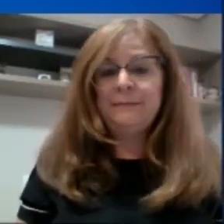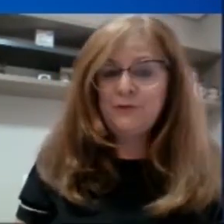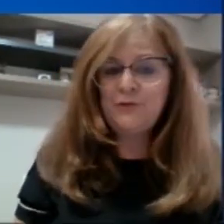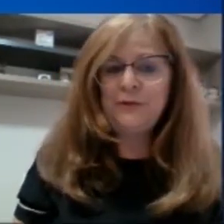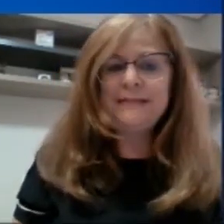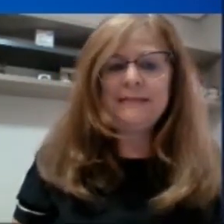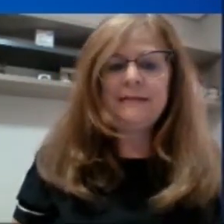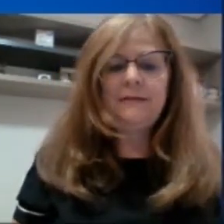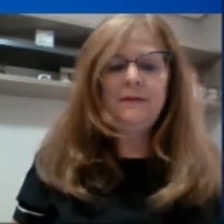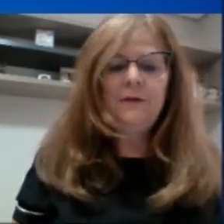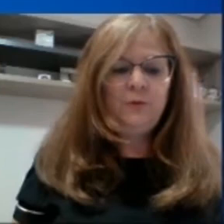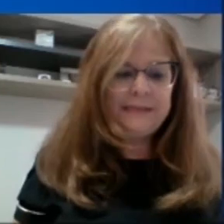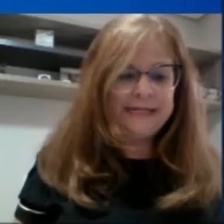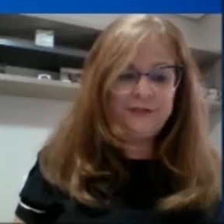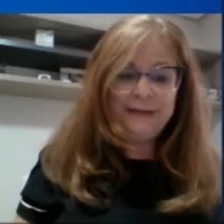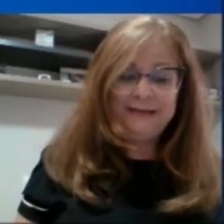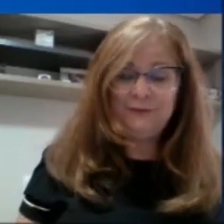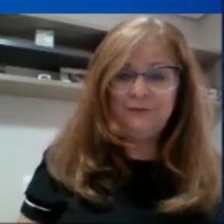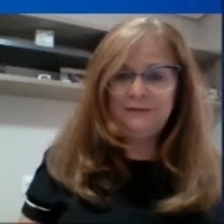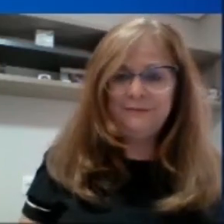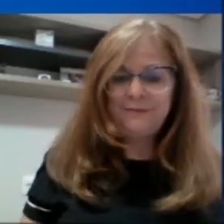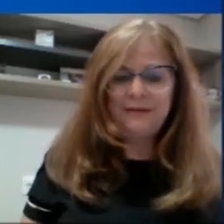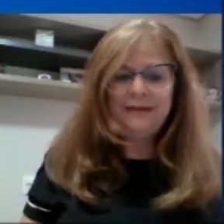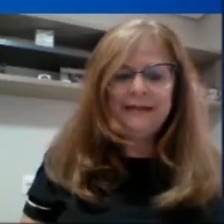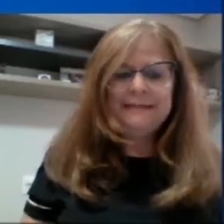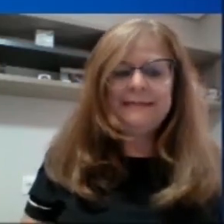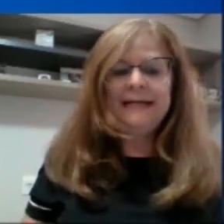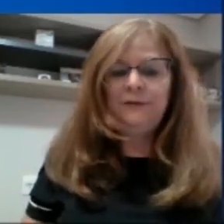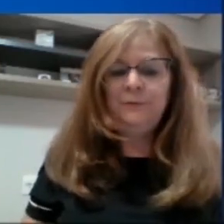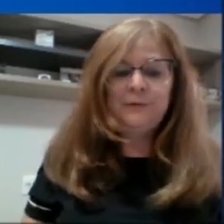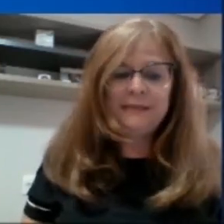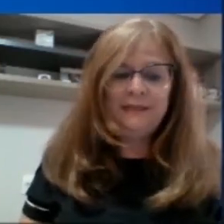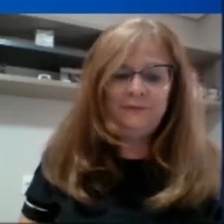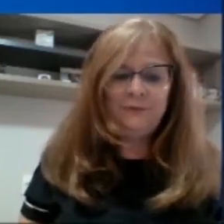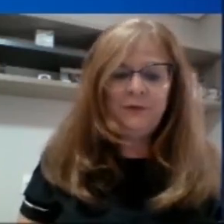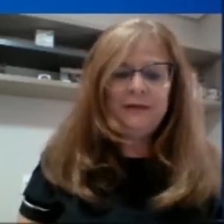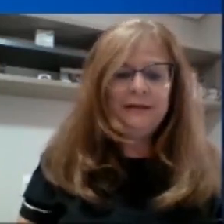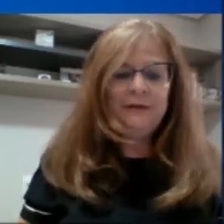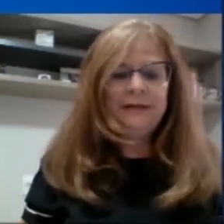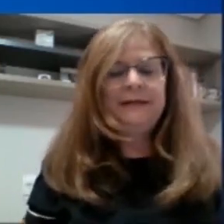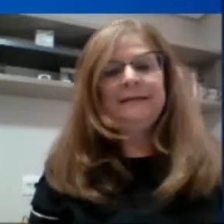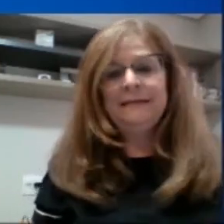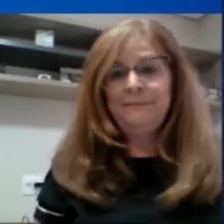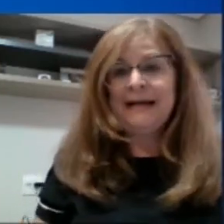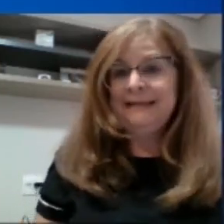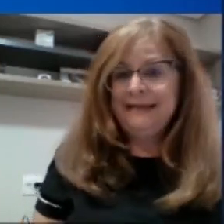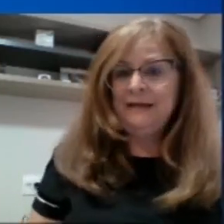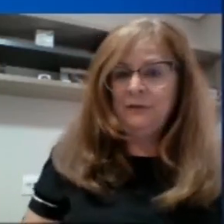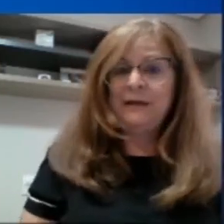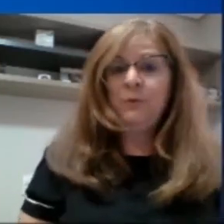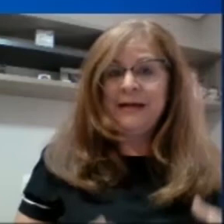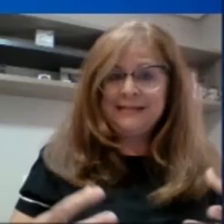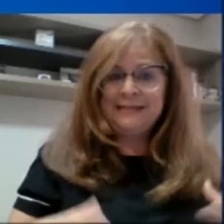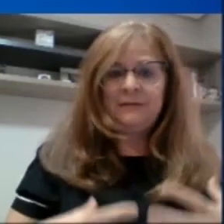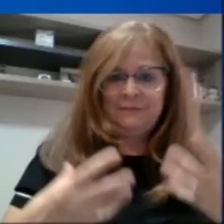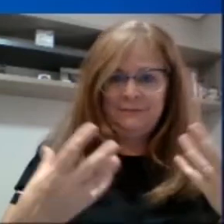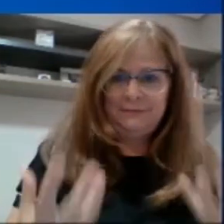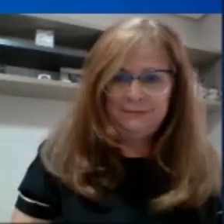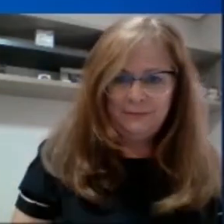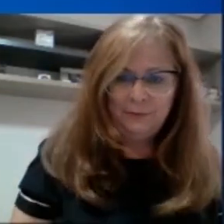as emoções, os sentimentos. Sendo possível, até com